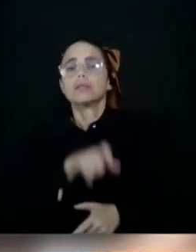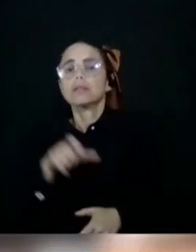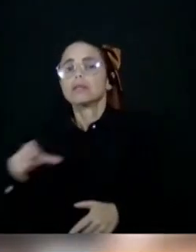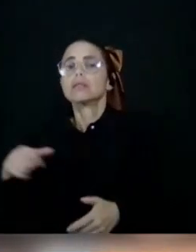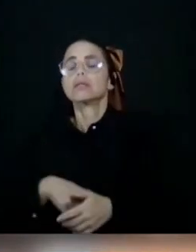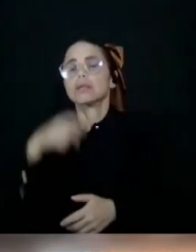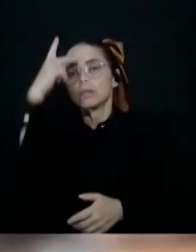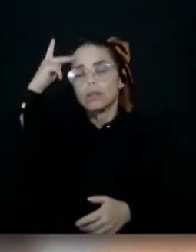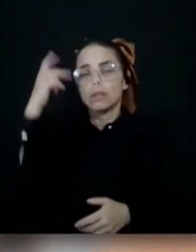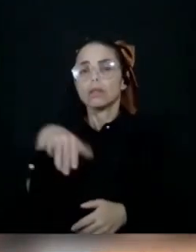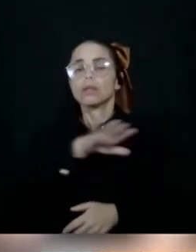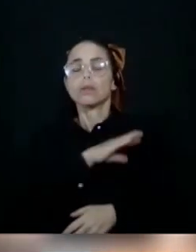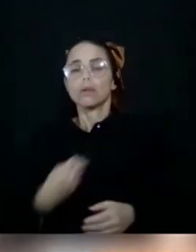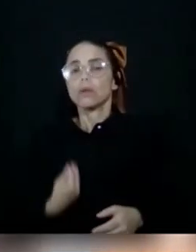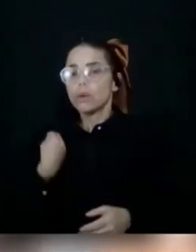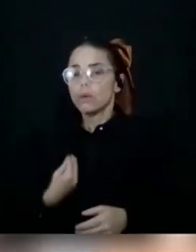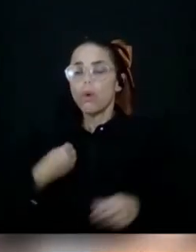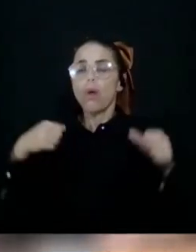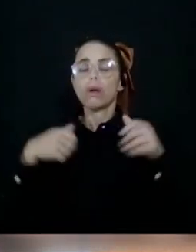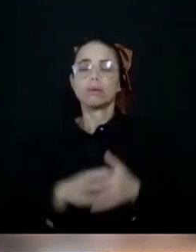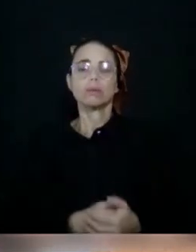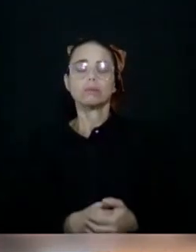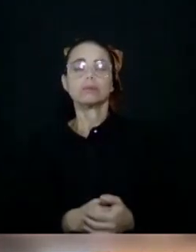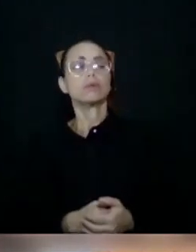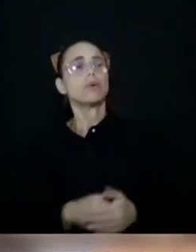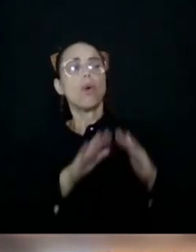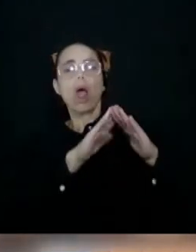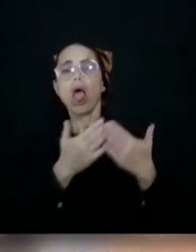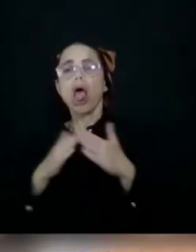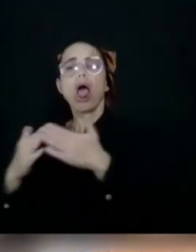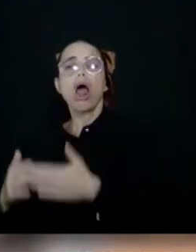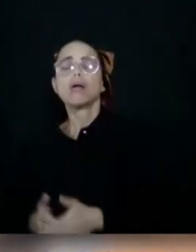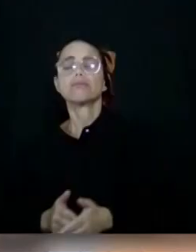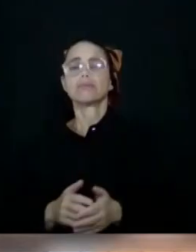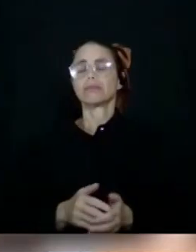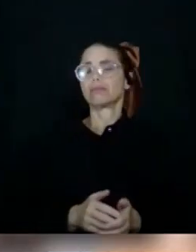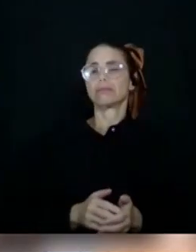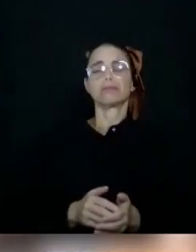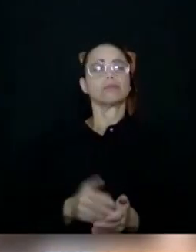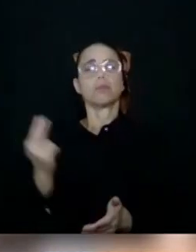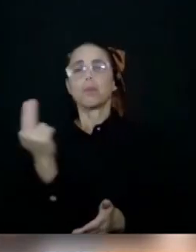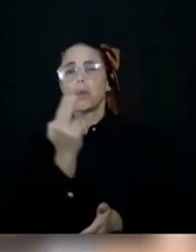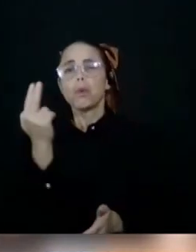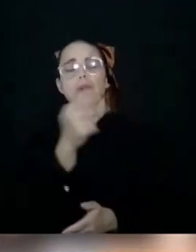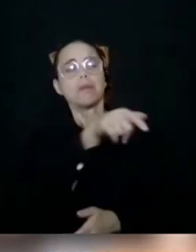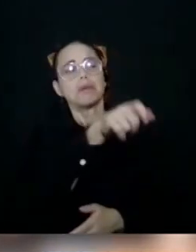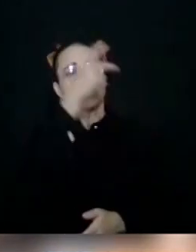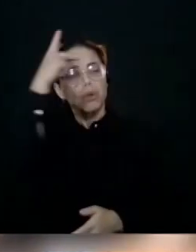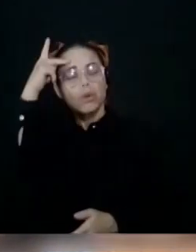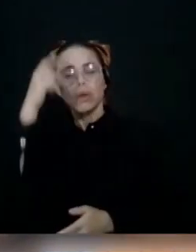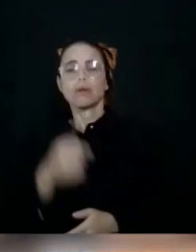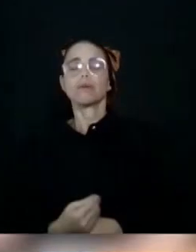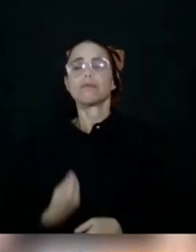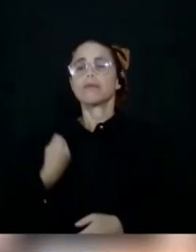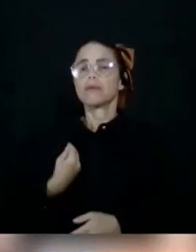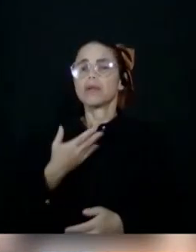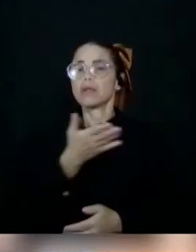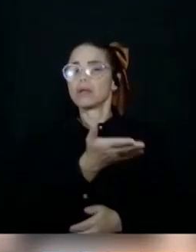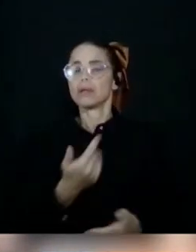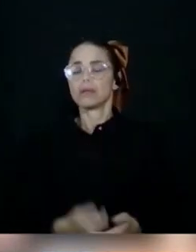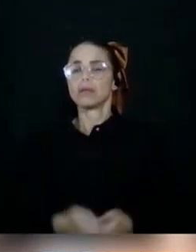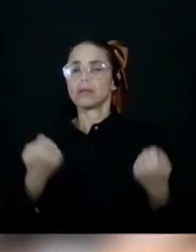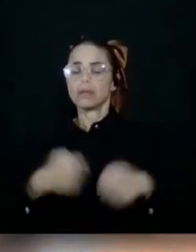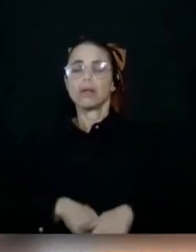vivem, de fato, em lugares que não são para pessoas estarem lá. E aí é necessário